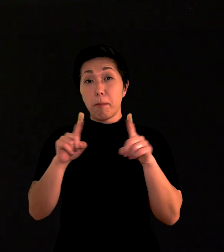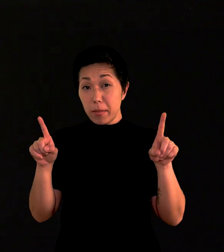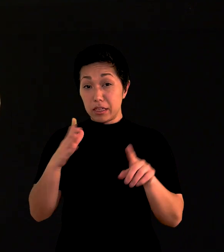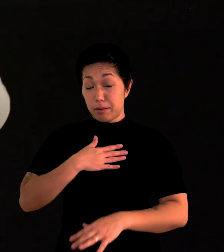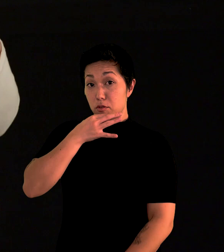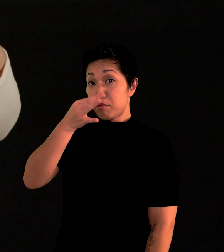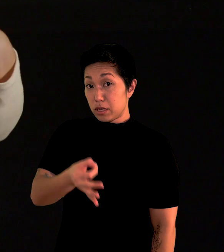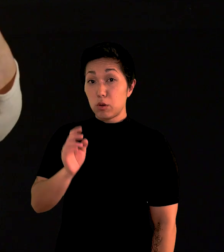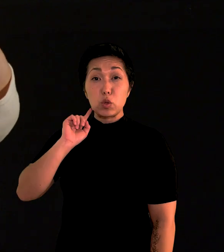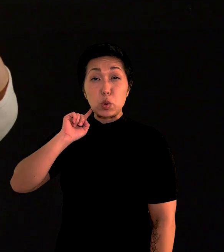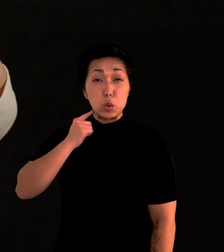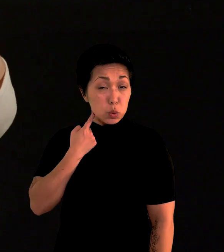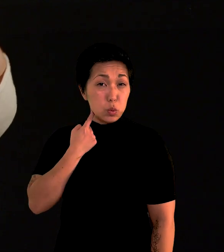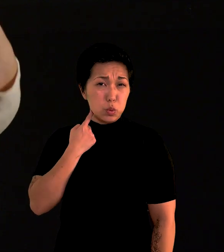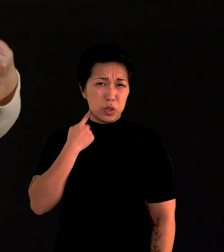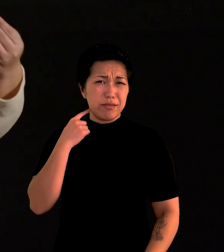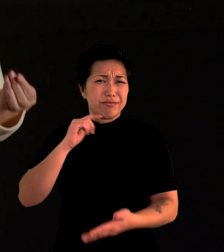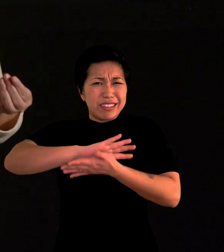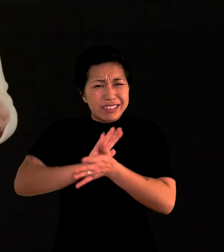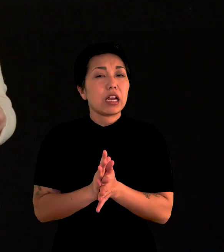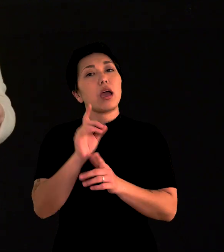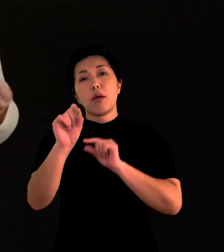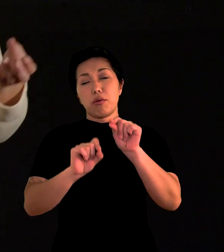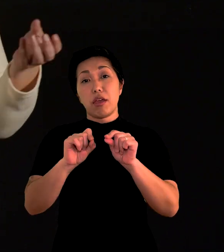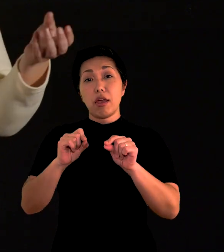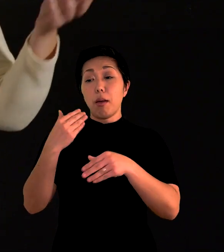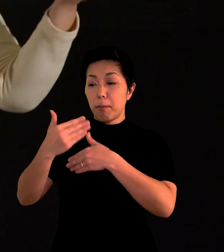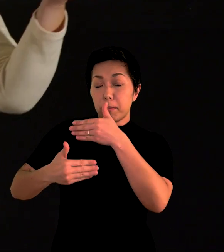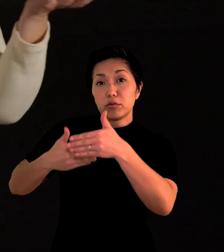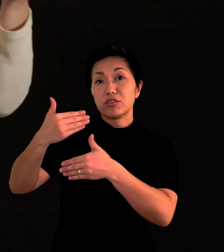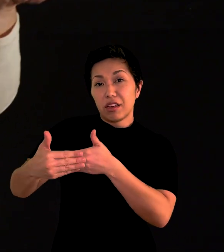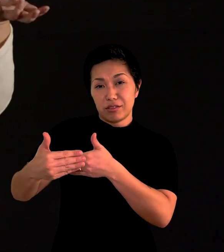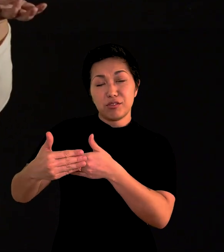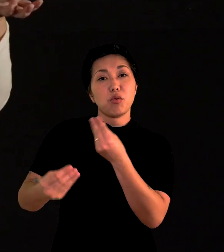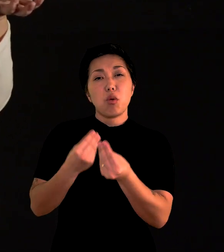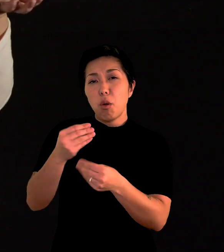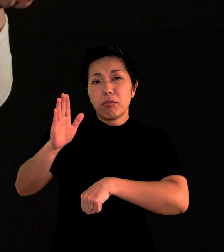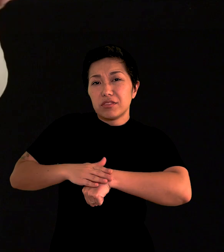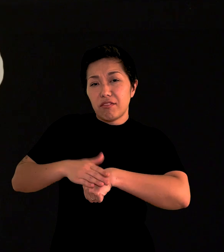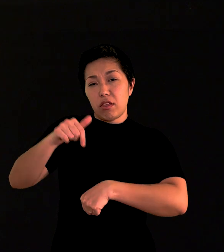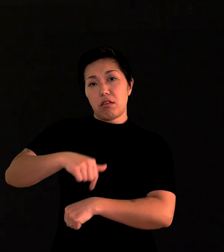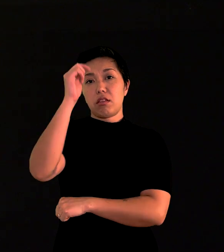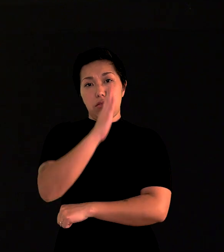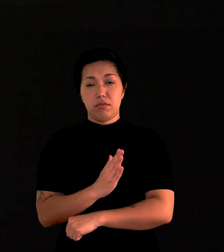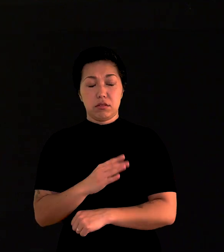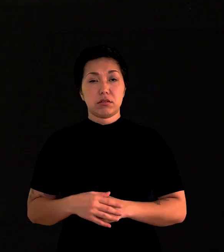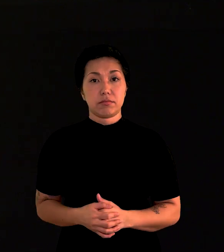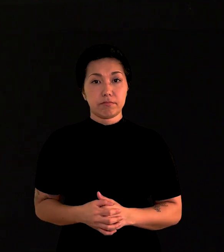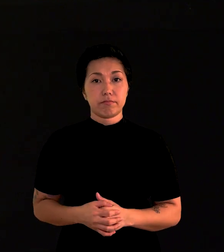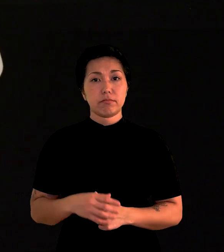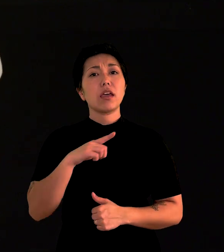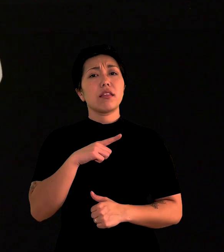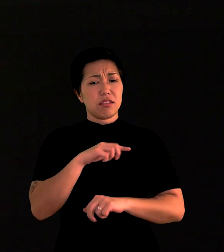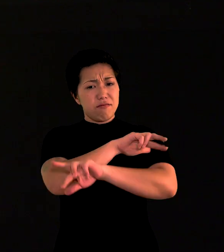coisa boa, mas a questão, o que suja para mim tudo isso, é o processo como isso está sendo